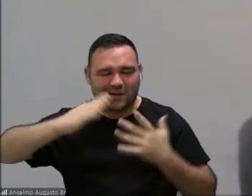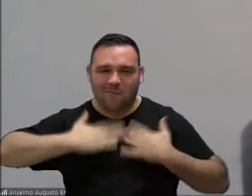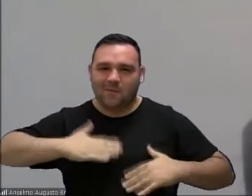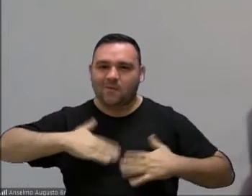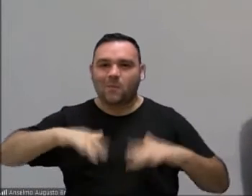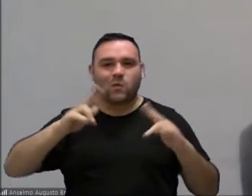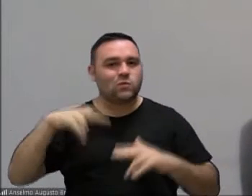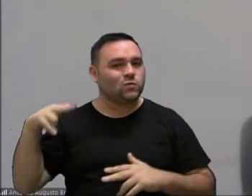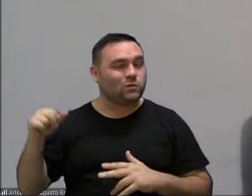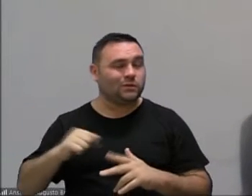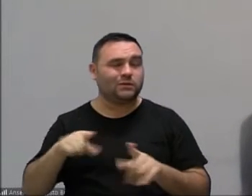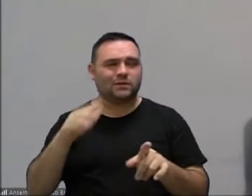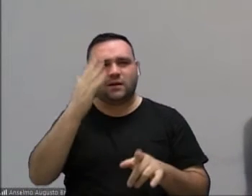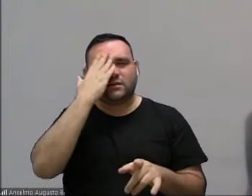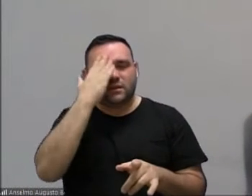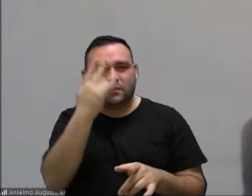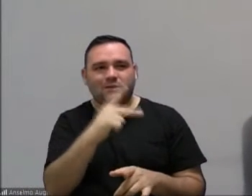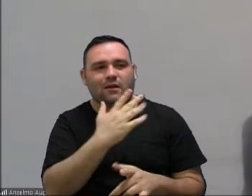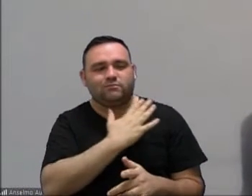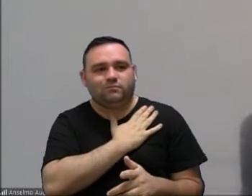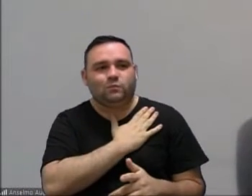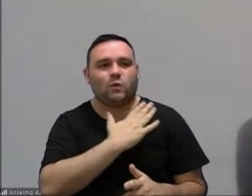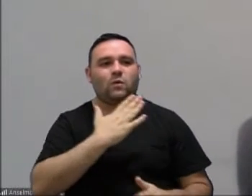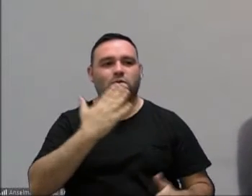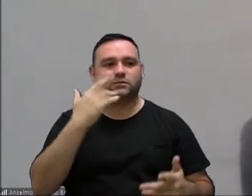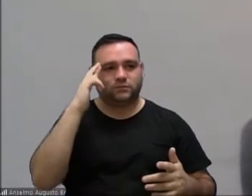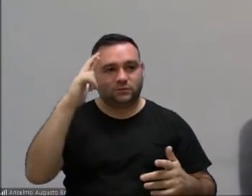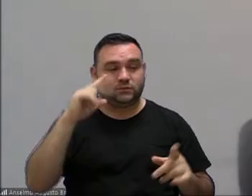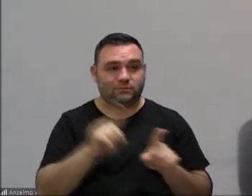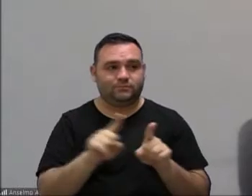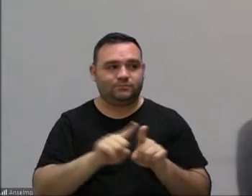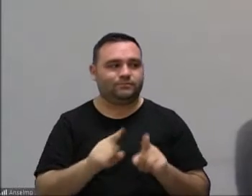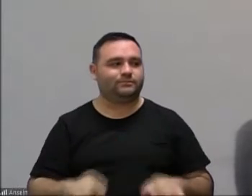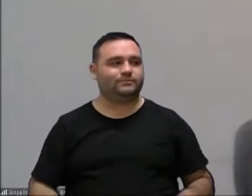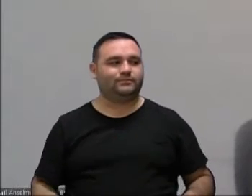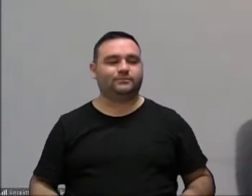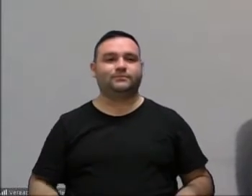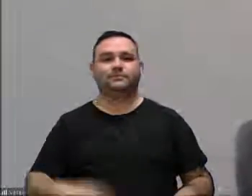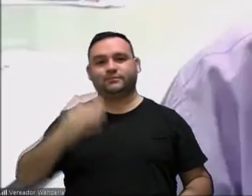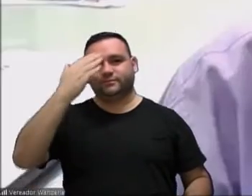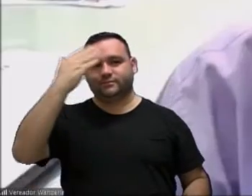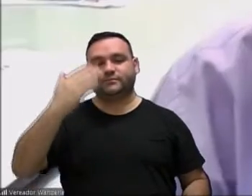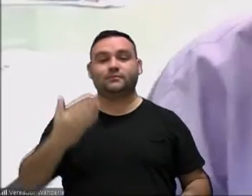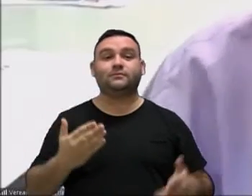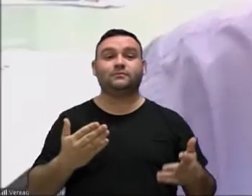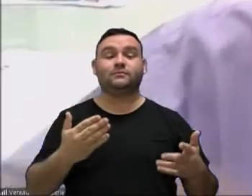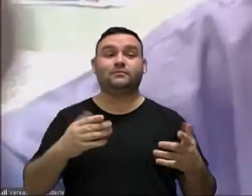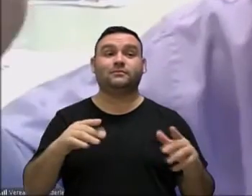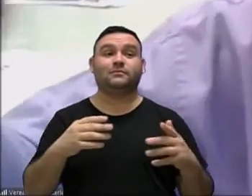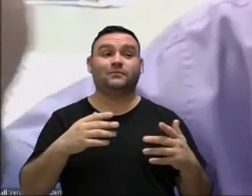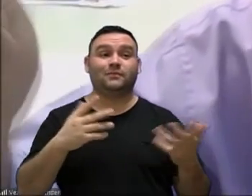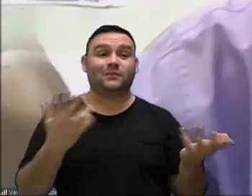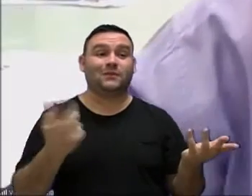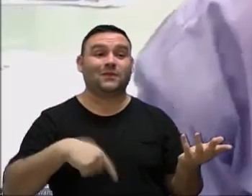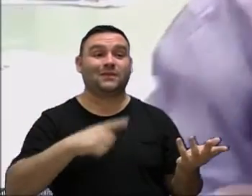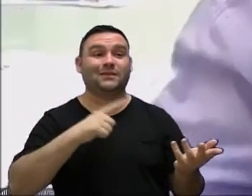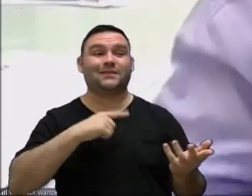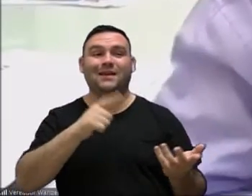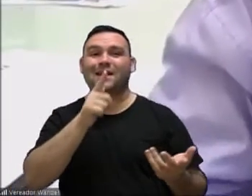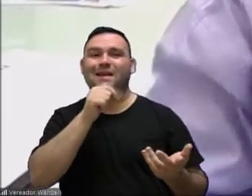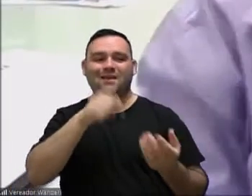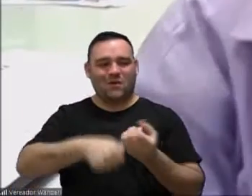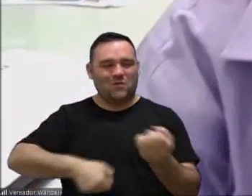pessoa, vereador, você sabe o carinho que eu tenho por você especial, Vanderlei? Obrigado. Gosto de tomar banho de mangueira.